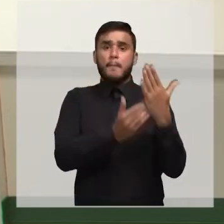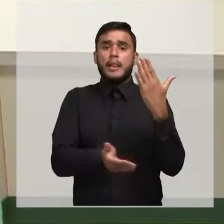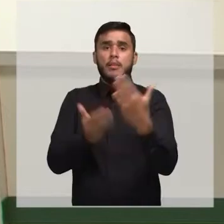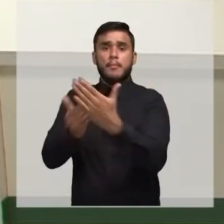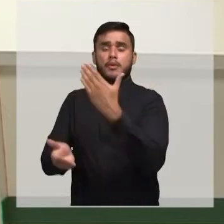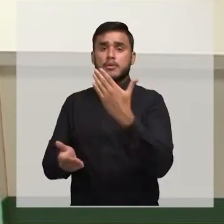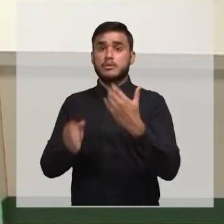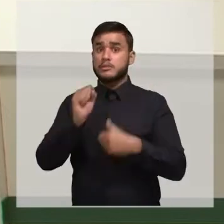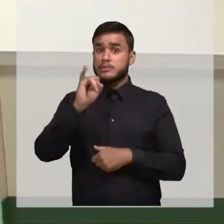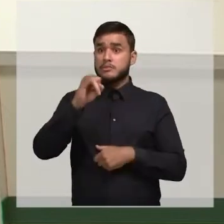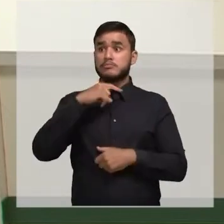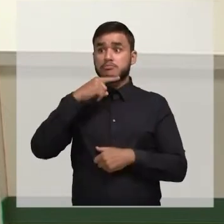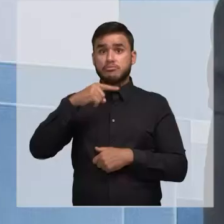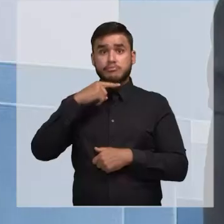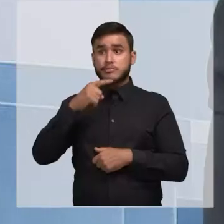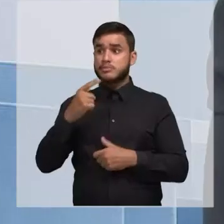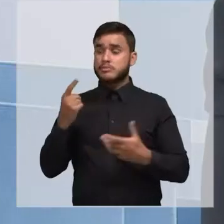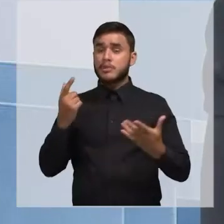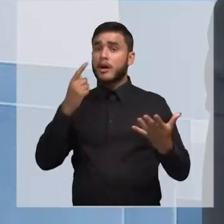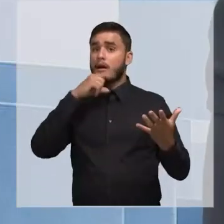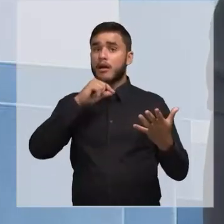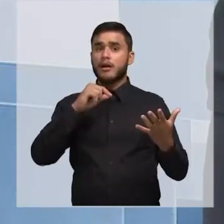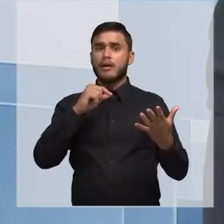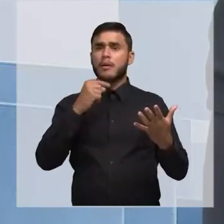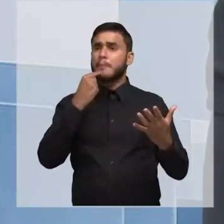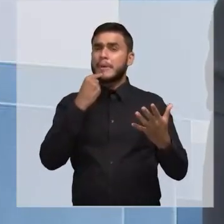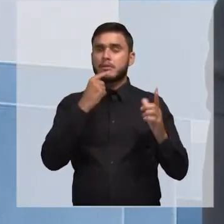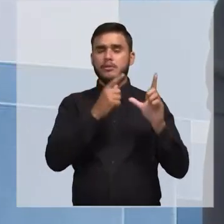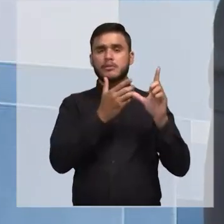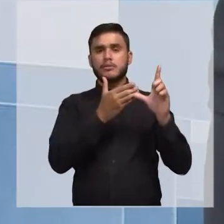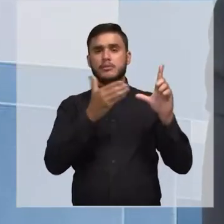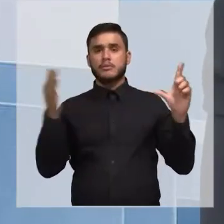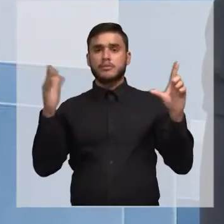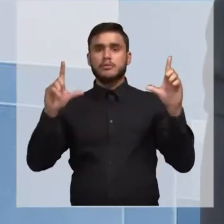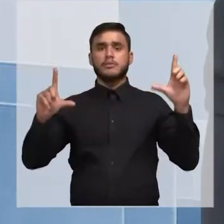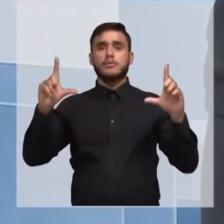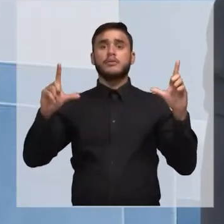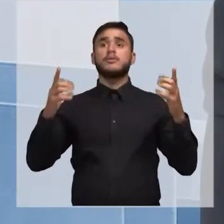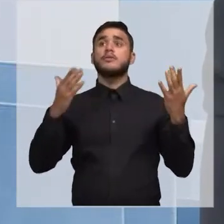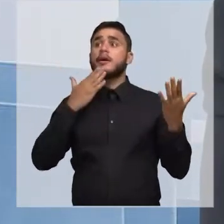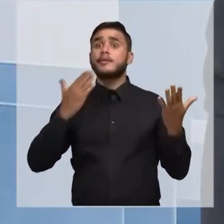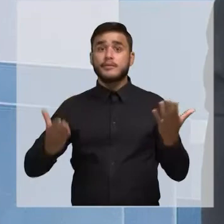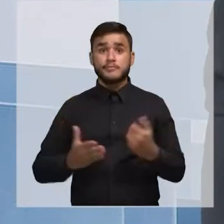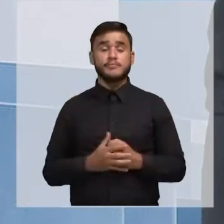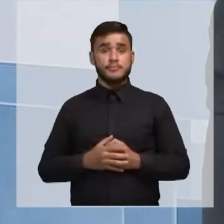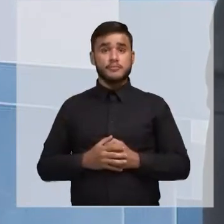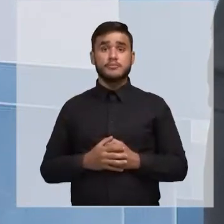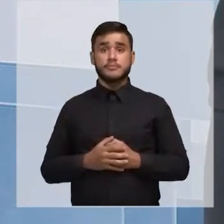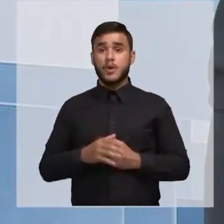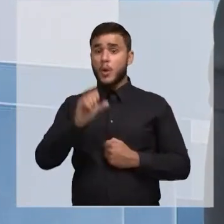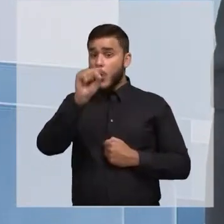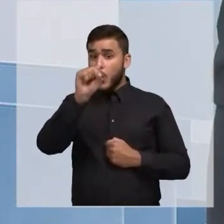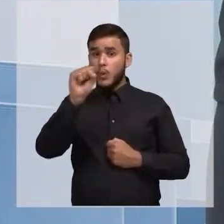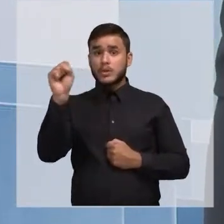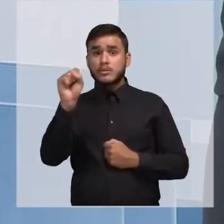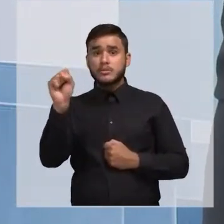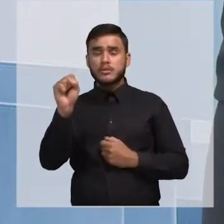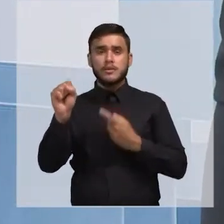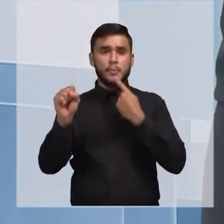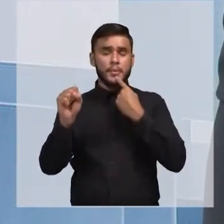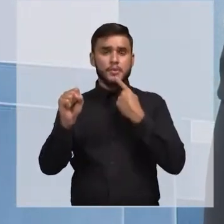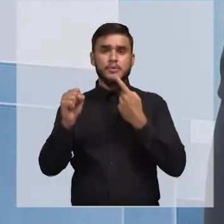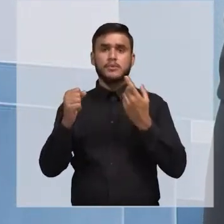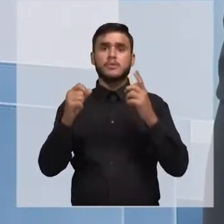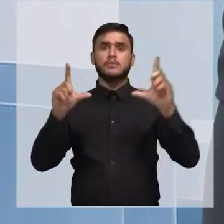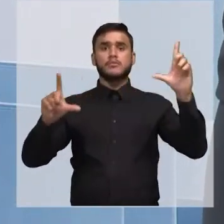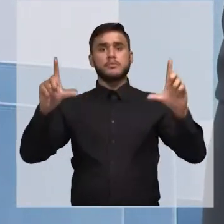conseguir ninguém, ele vai ter segundos. 8 segundos. 8 segundos. 8 segundos no grande palanque